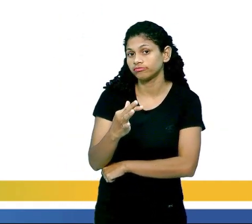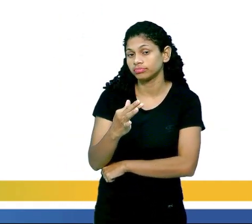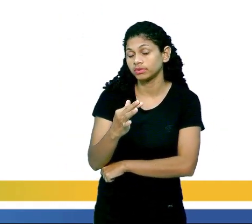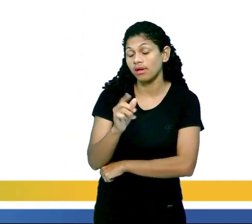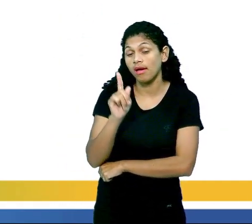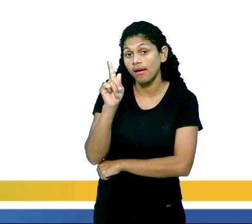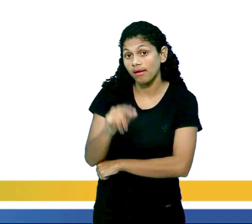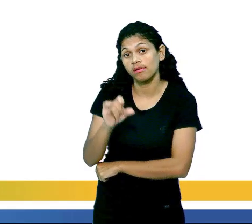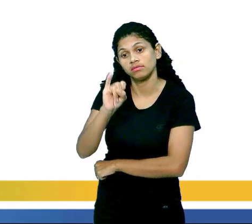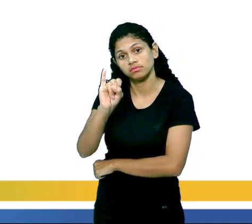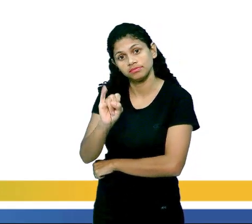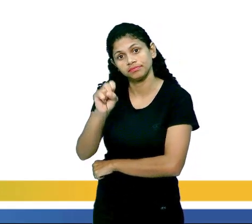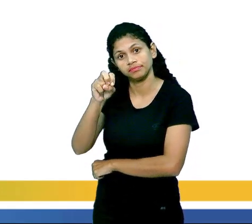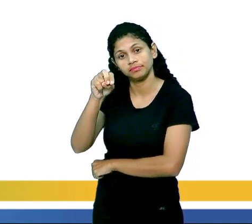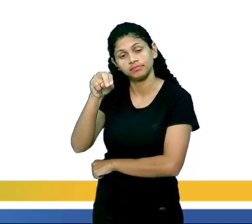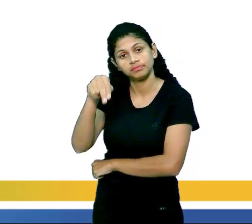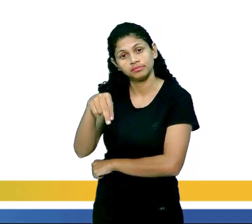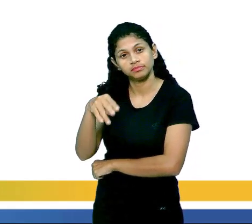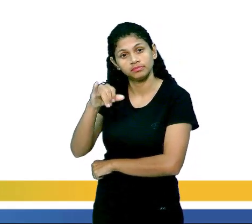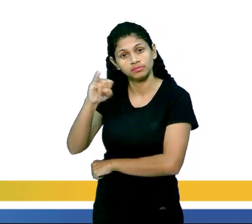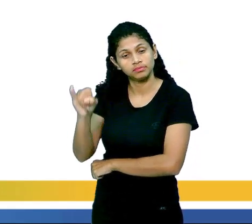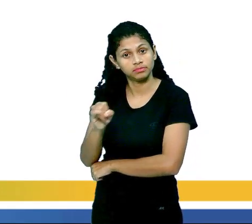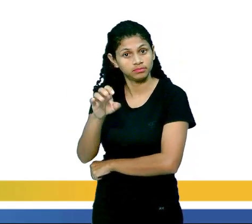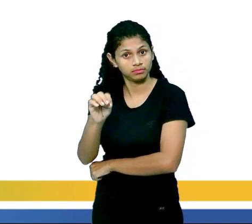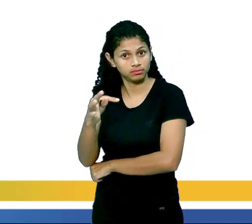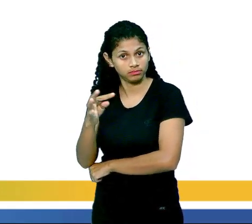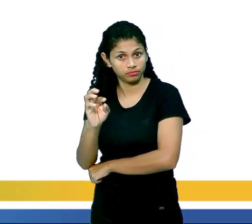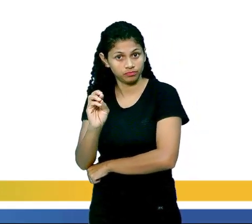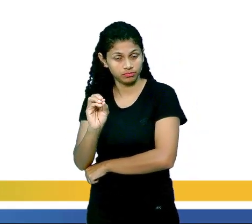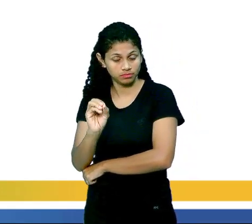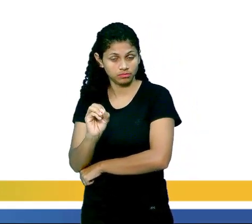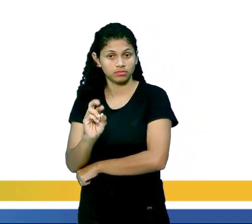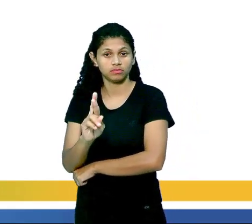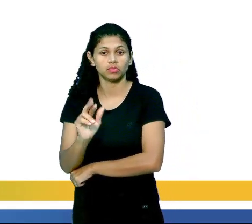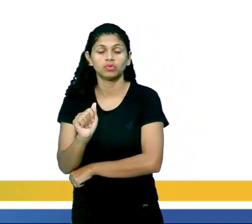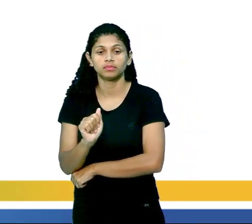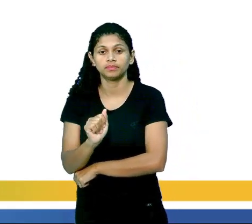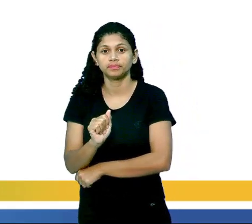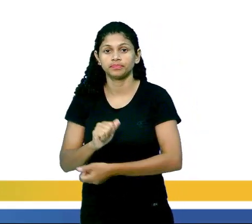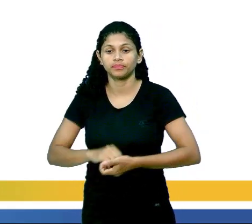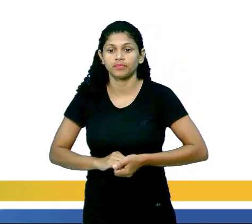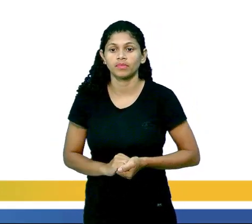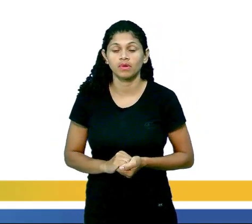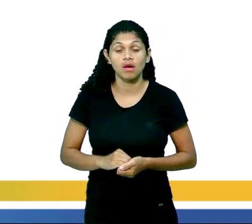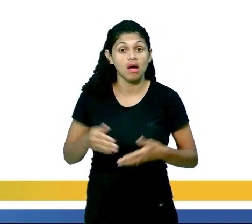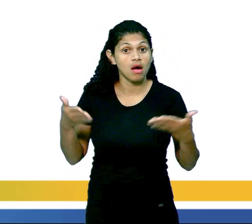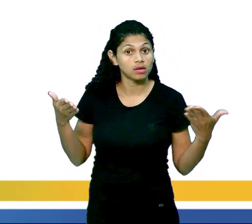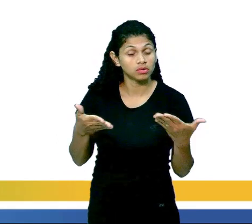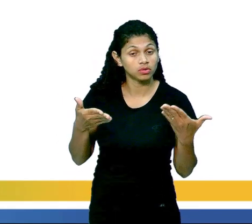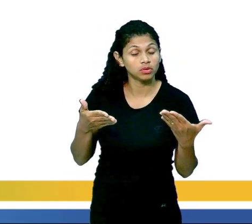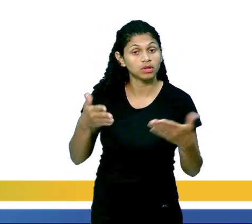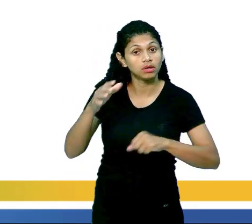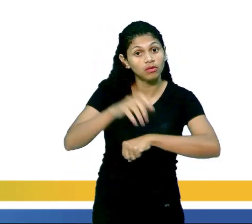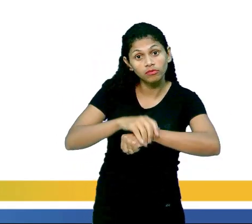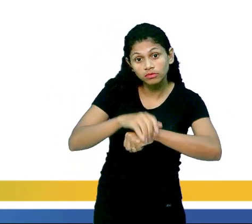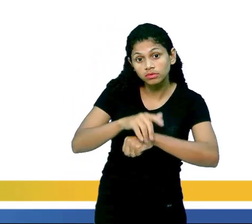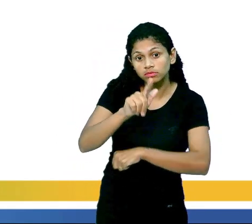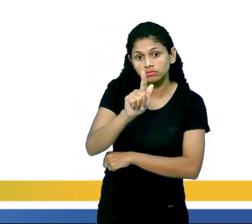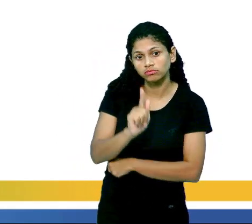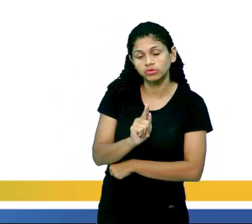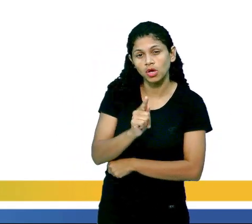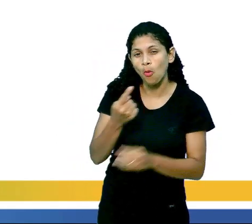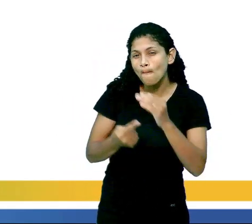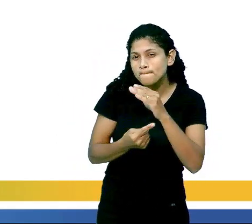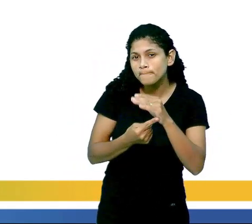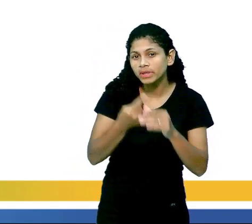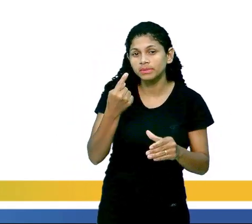Tá? Agora, analisando a função g, note que o primeiro elemento do conjunto B é a